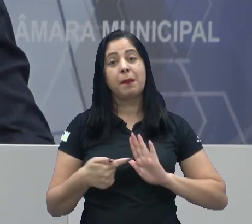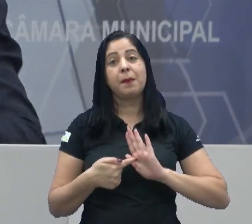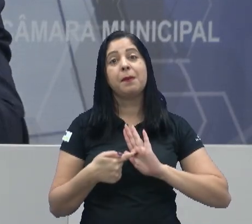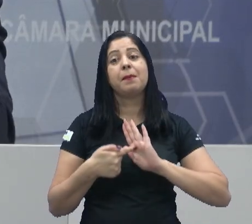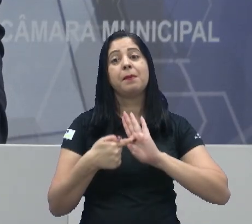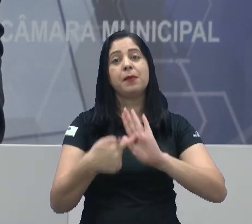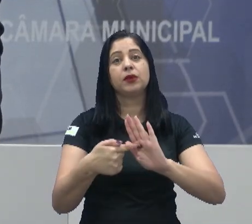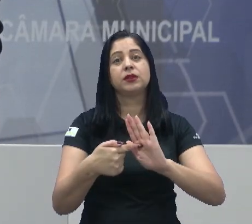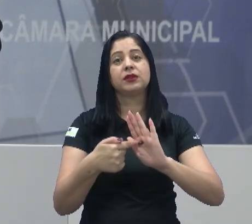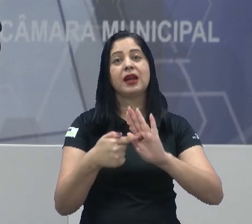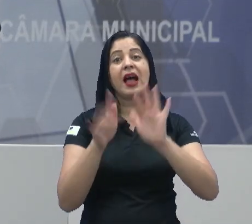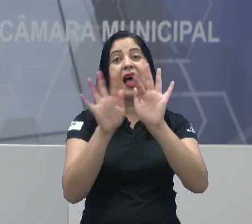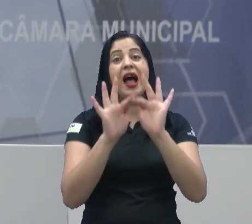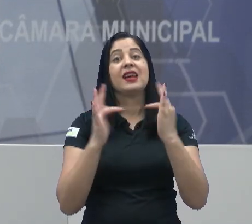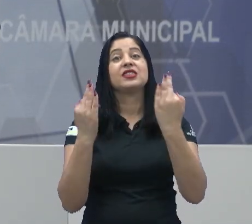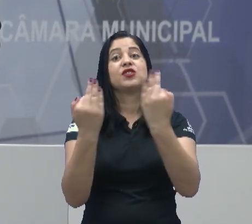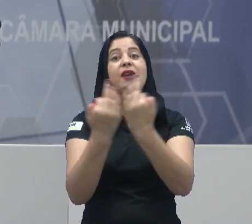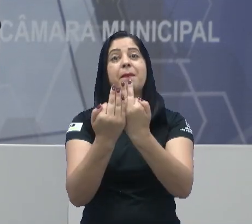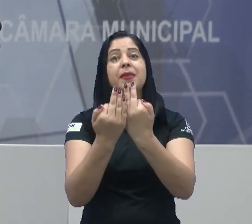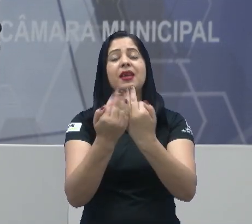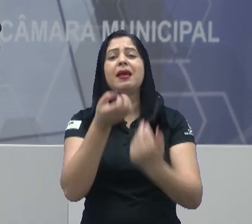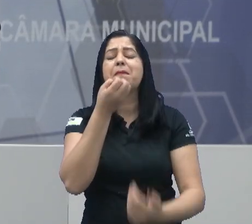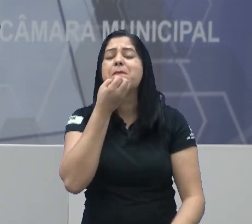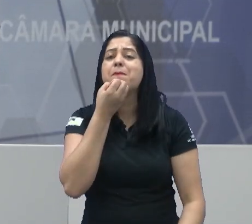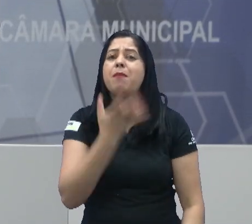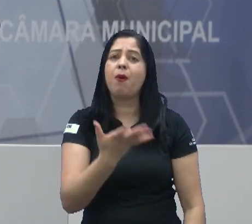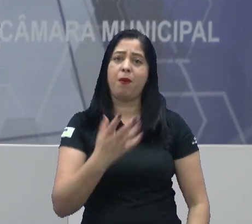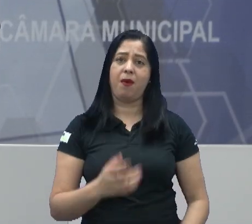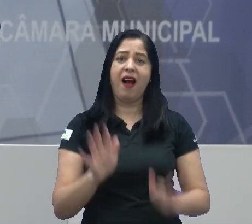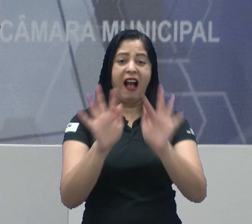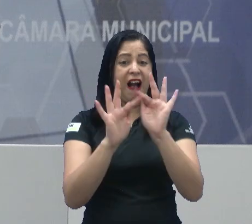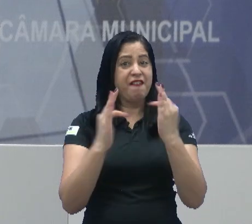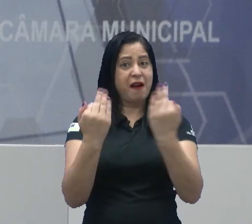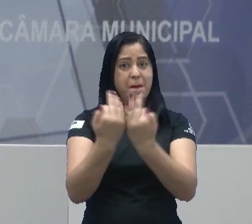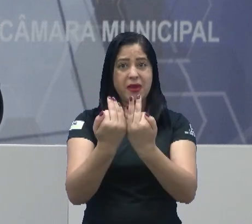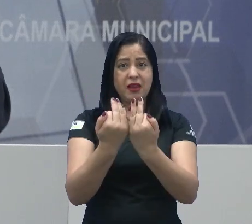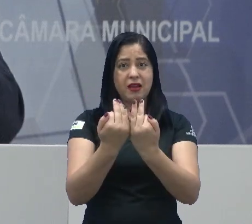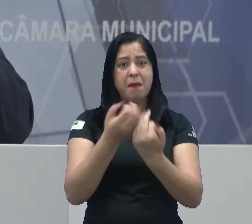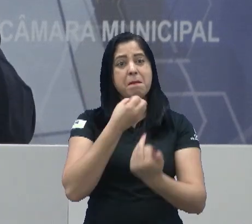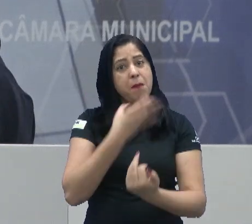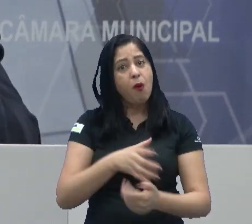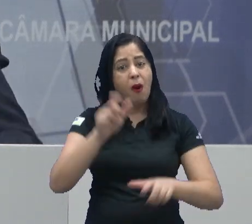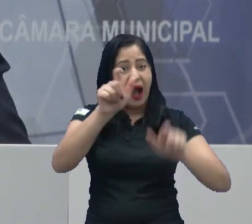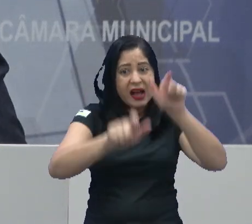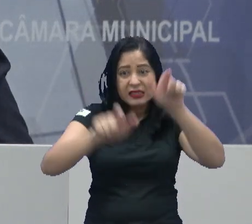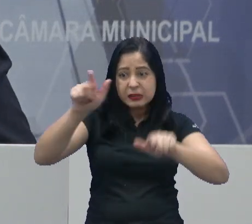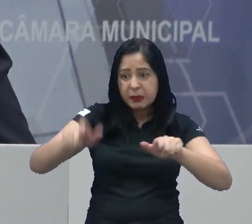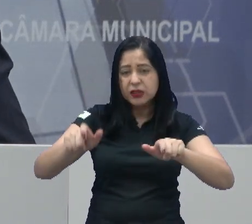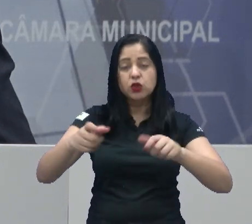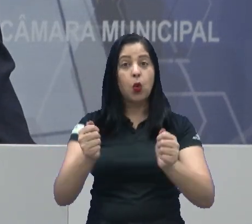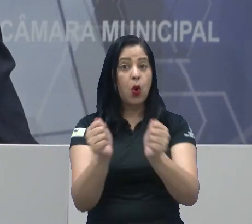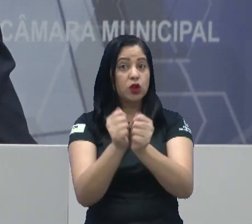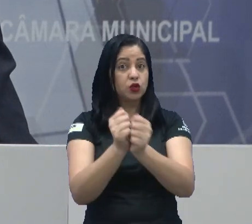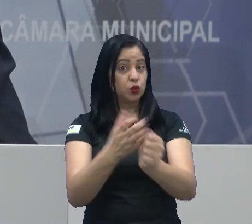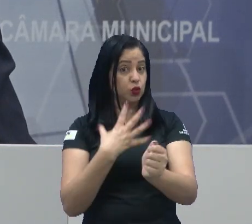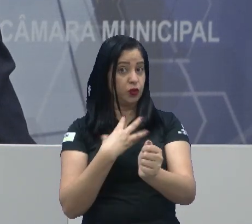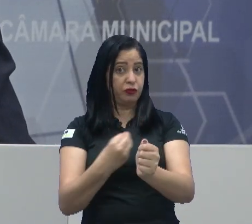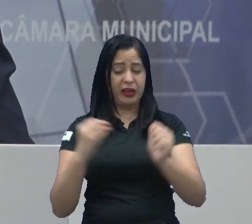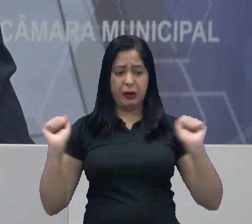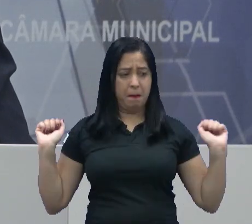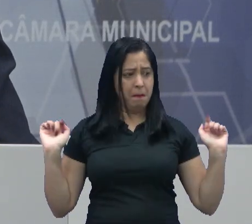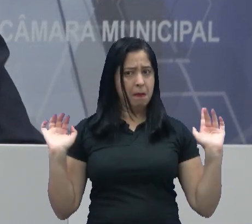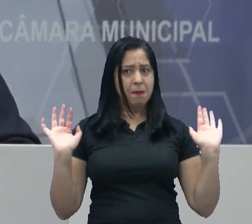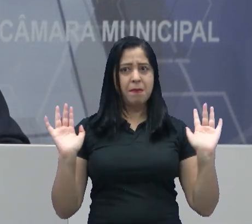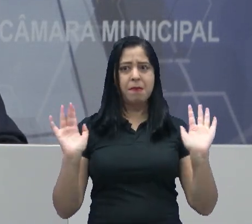as famílias do bem, as pessoas do bem que foram com os seus filhos para